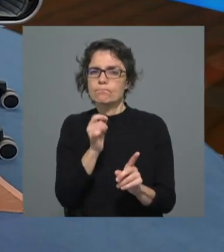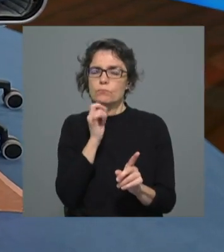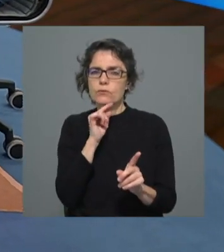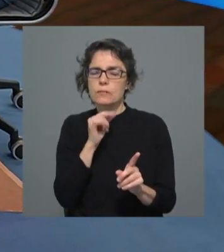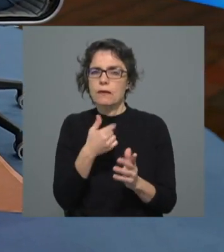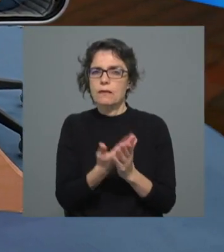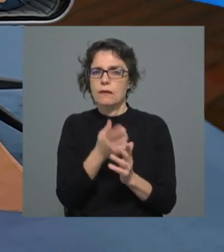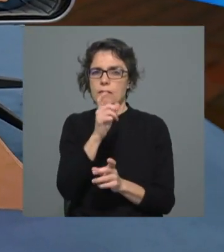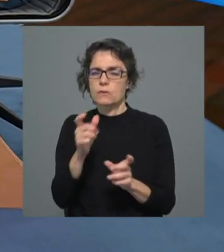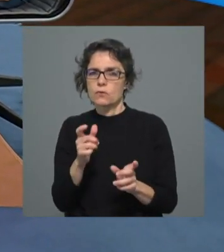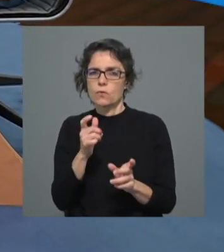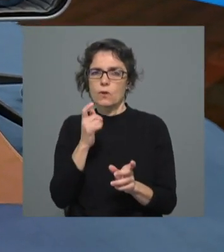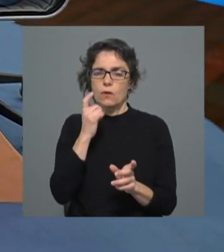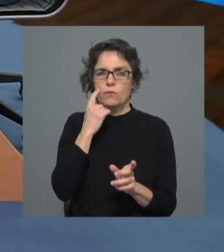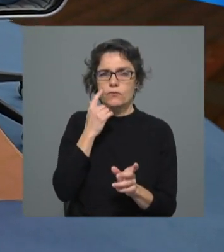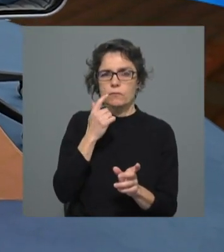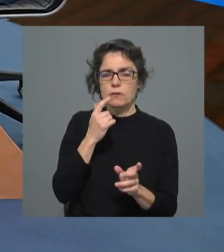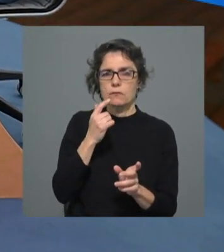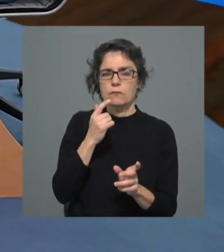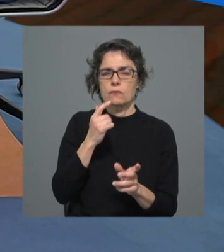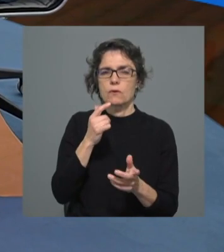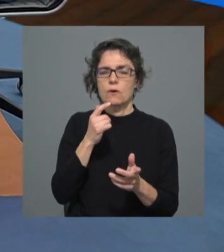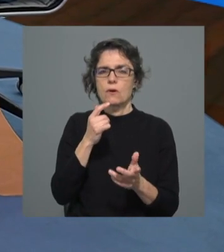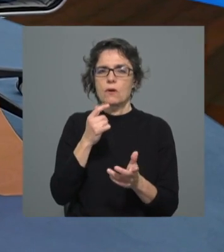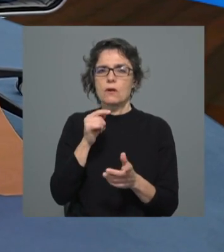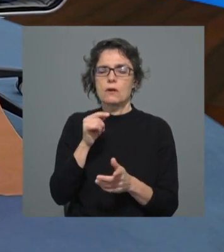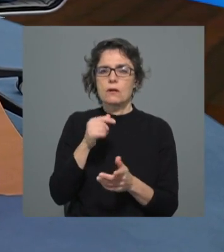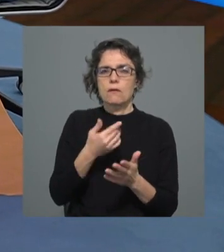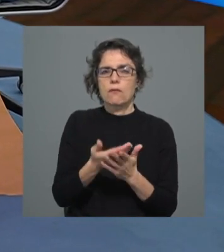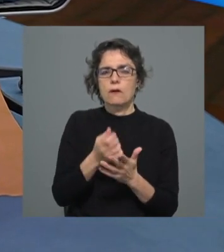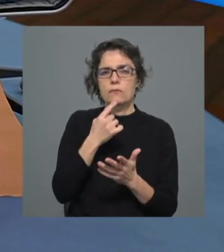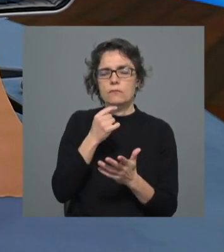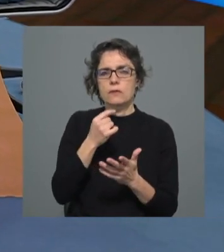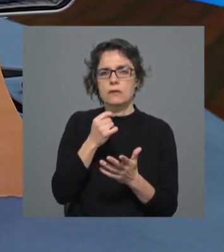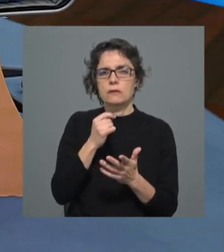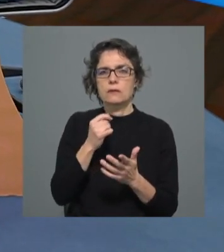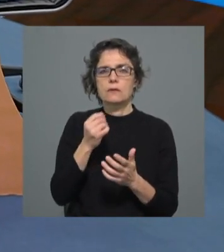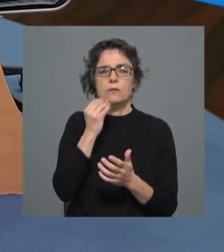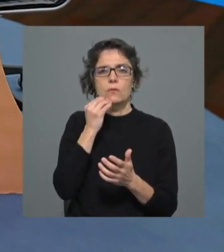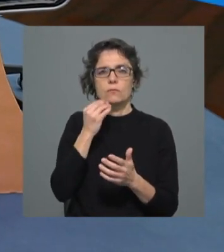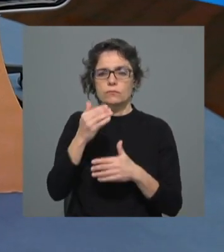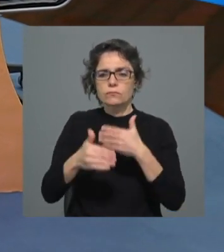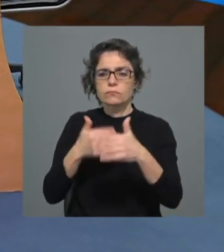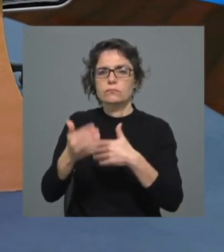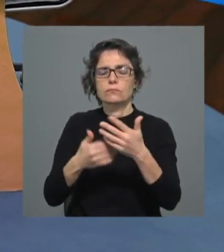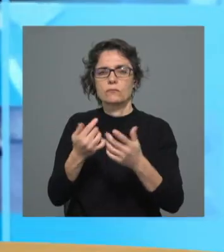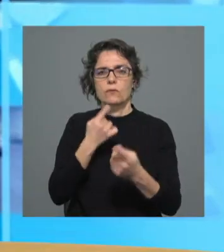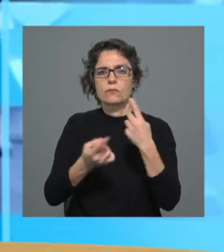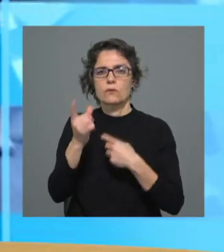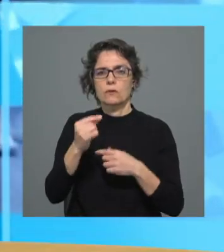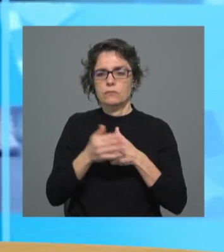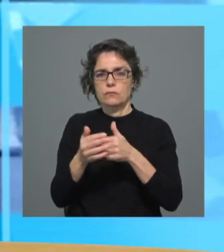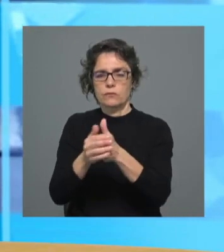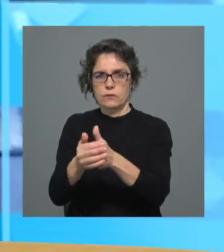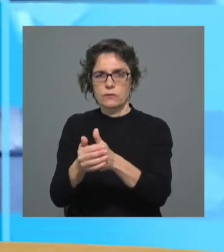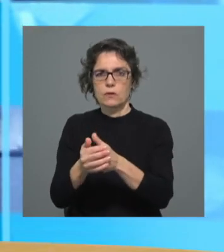familiarizado perceber qual é o fluxo normal do tratamento de denúncias e do processo, tanto de investigação prévia como